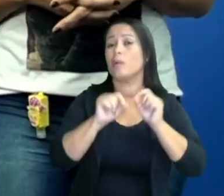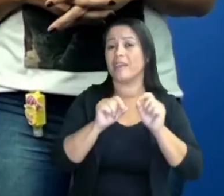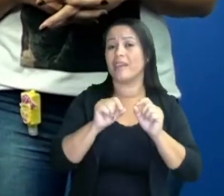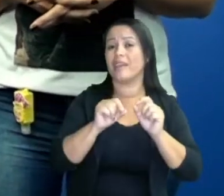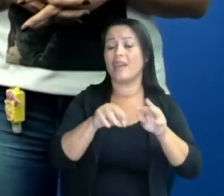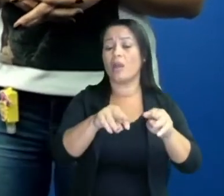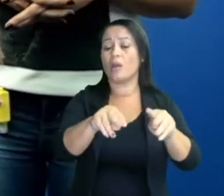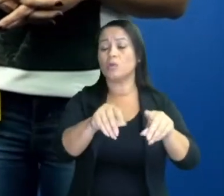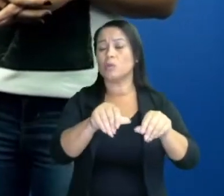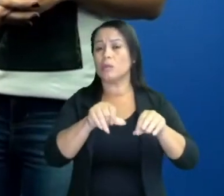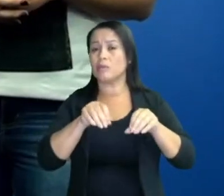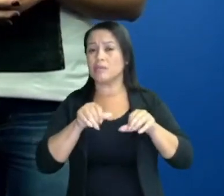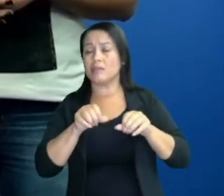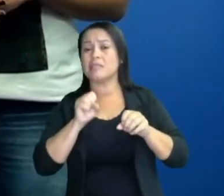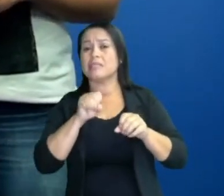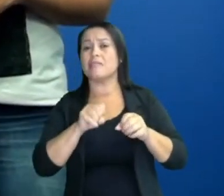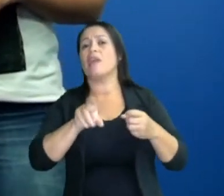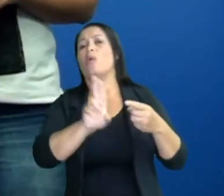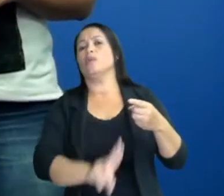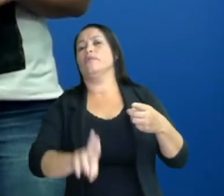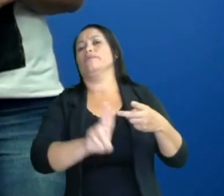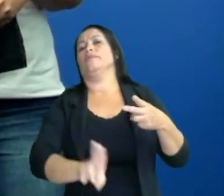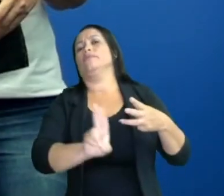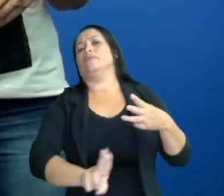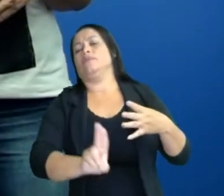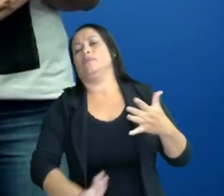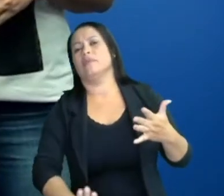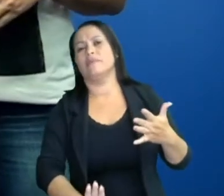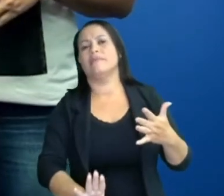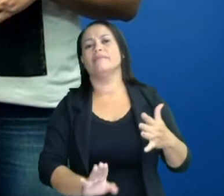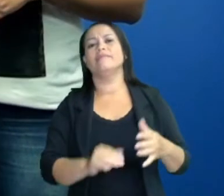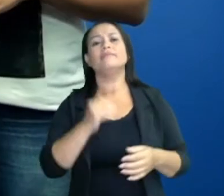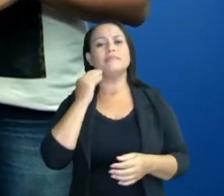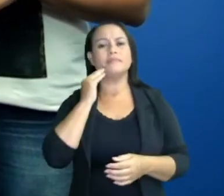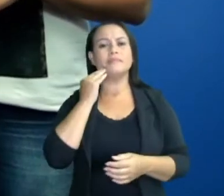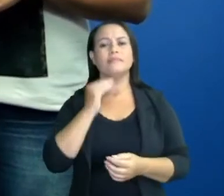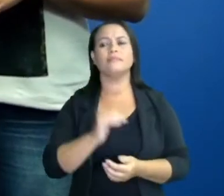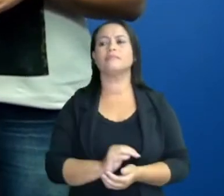do solo pelo uso excessivo dessas colheitas